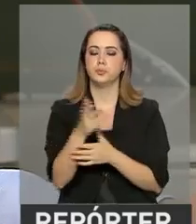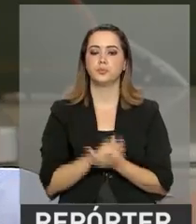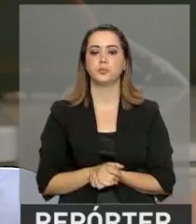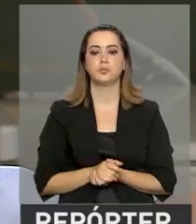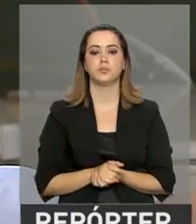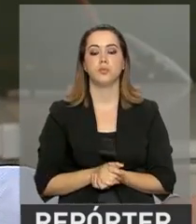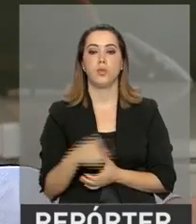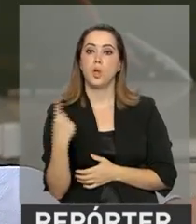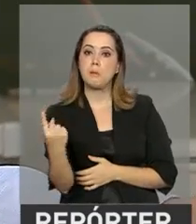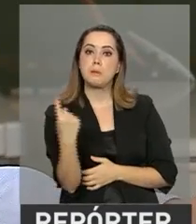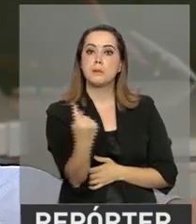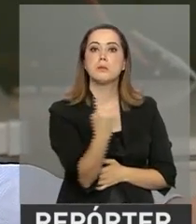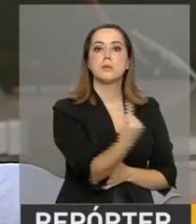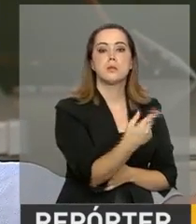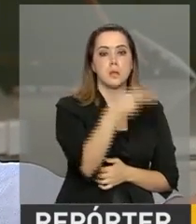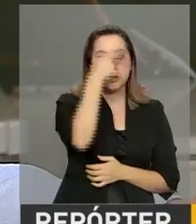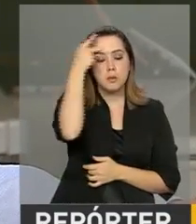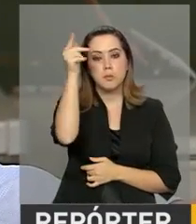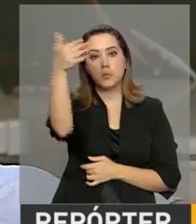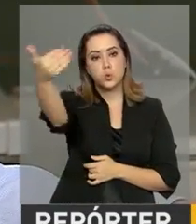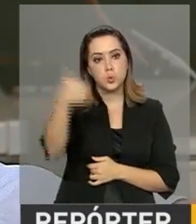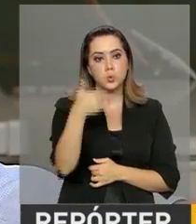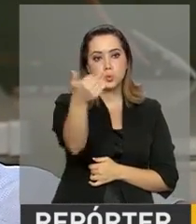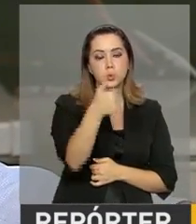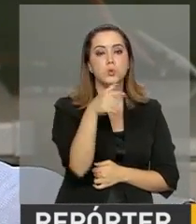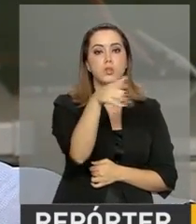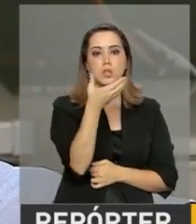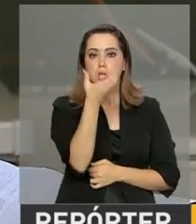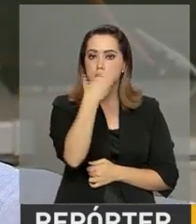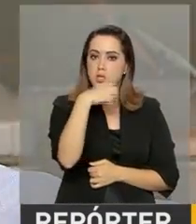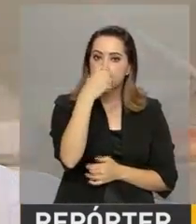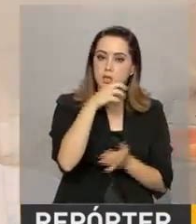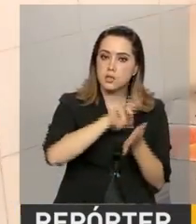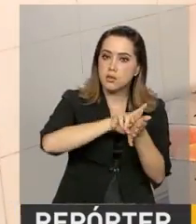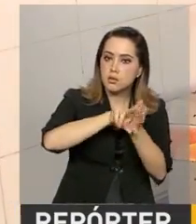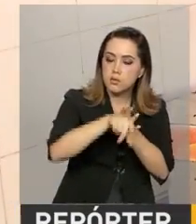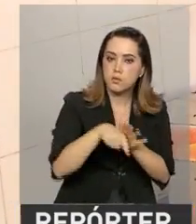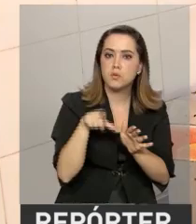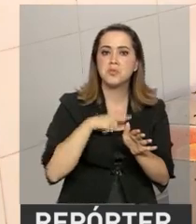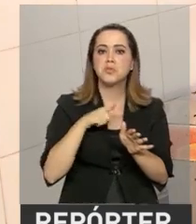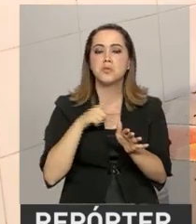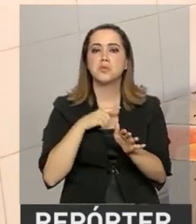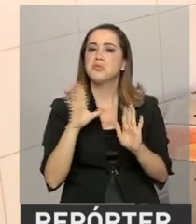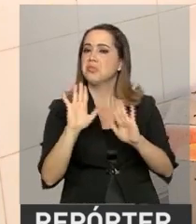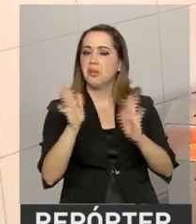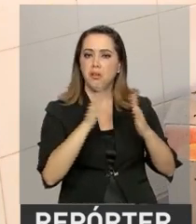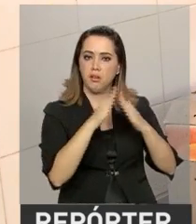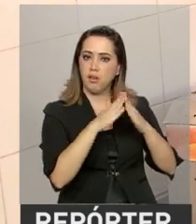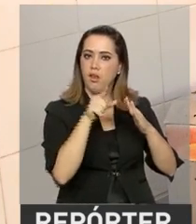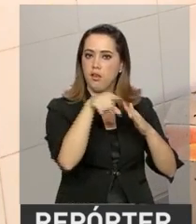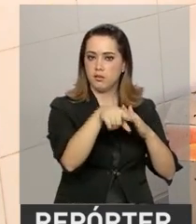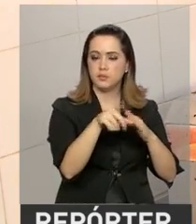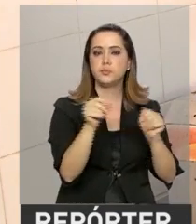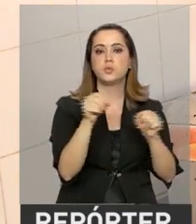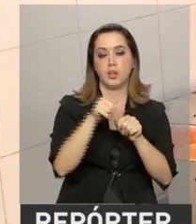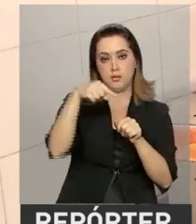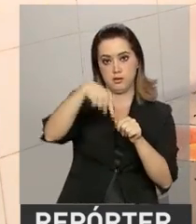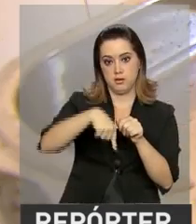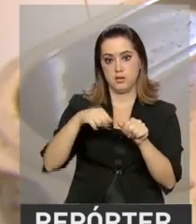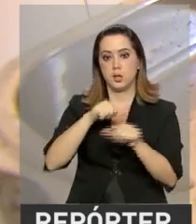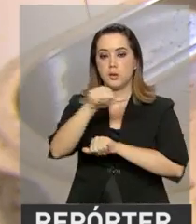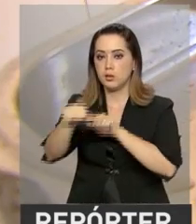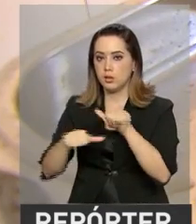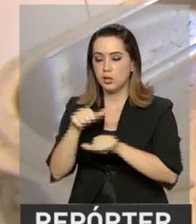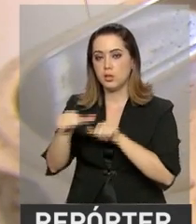assim, cada cooperado traz a sua produção de frutas que eles têm no quintal. Aqui são beneficiadas, essas frutas